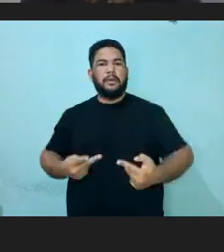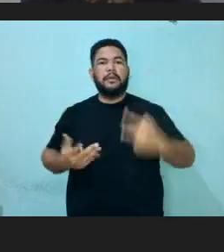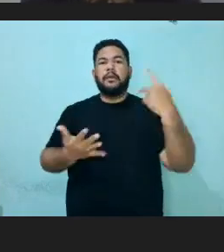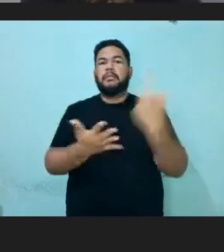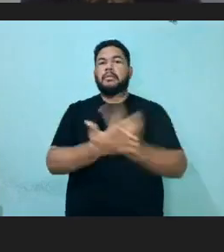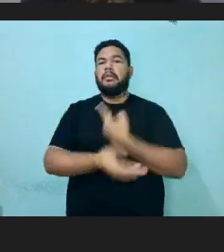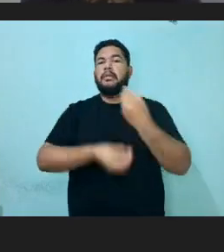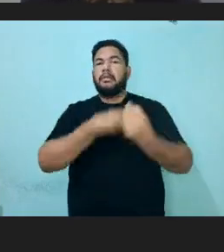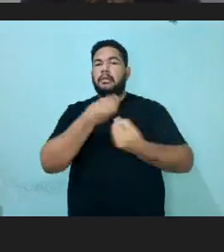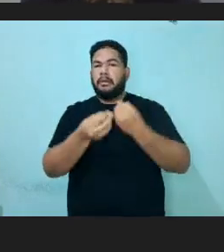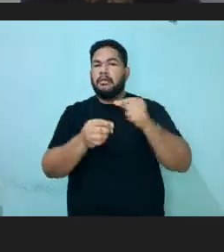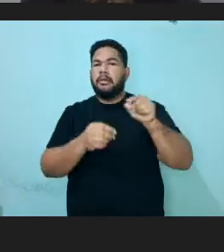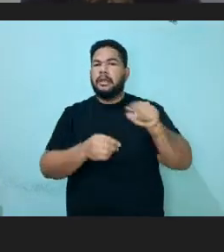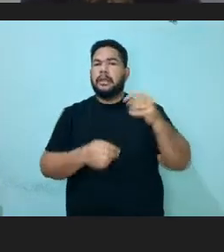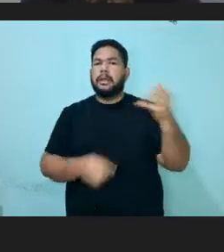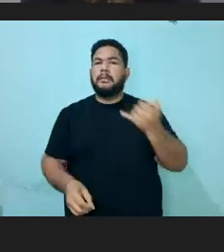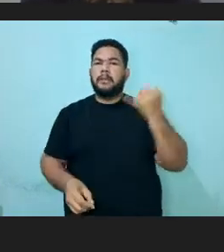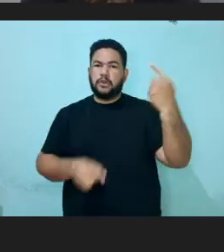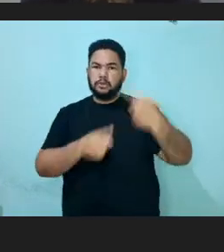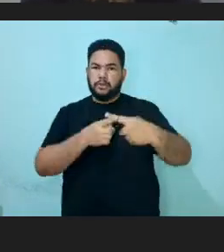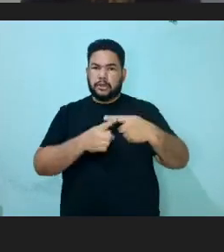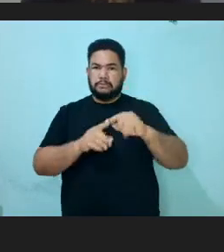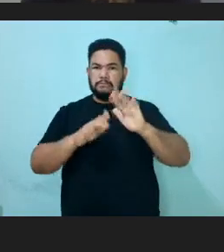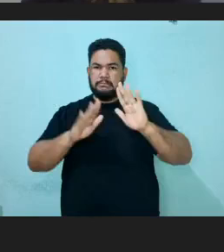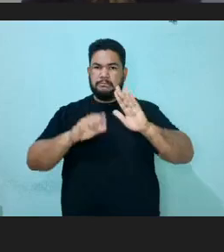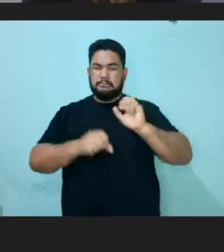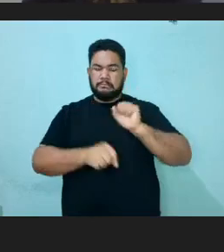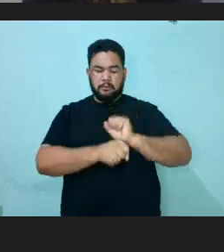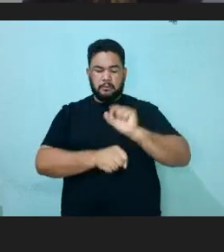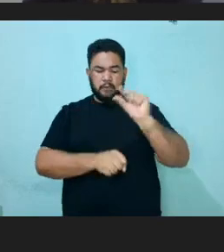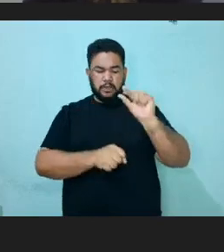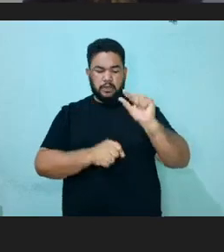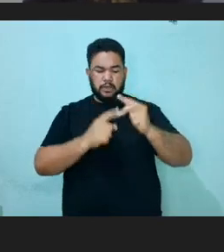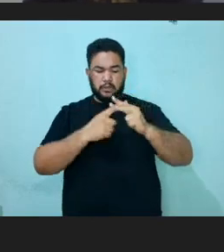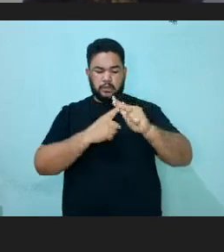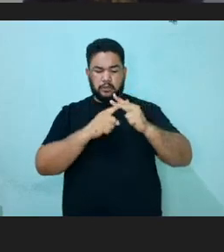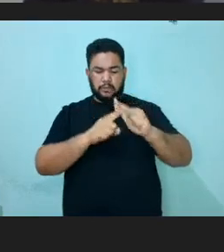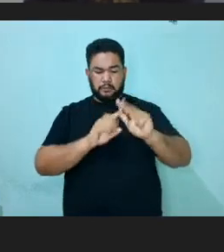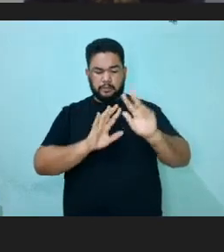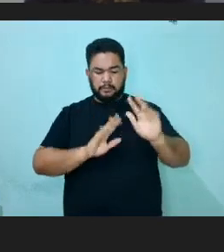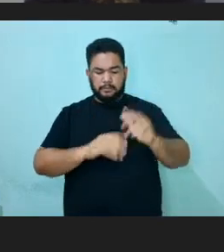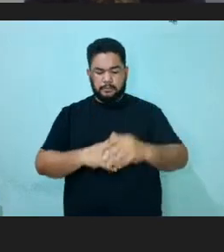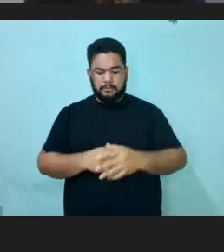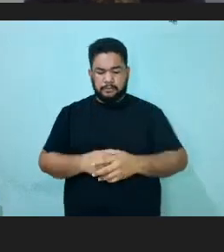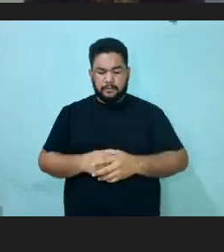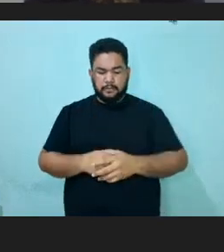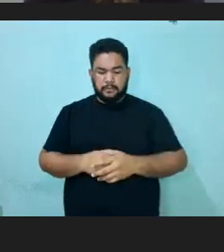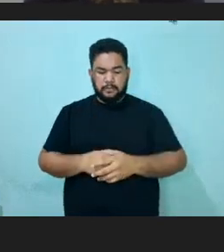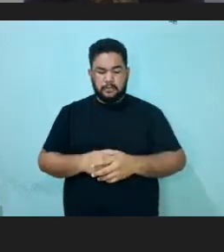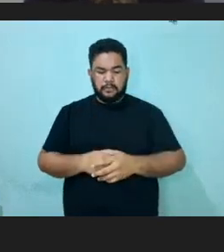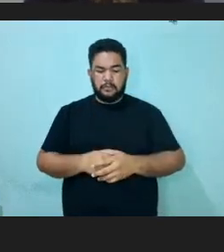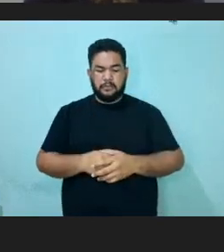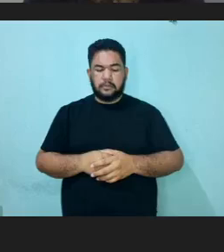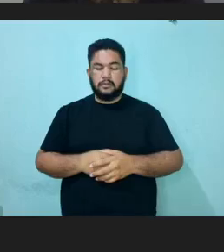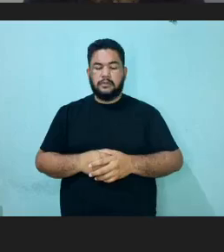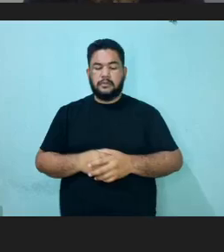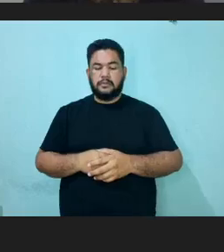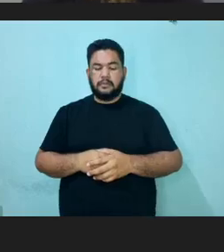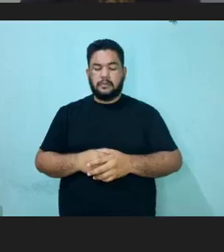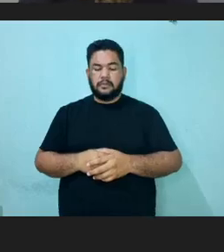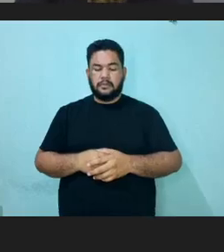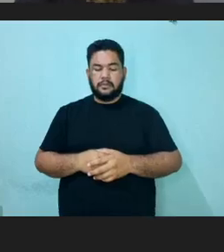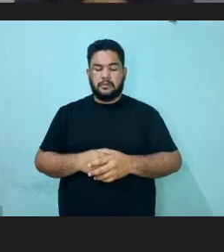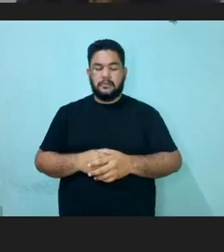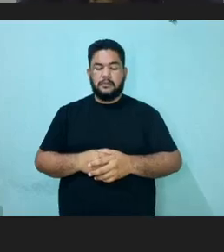importante? Deixa eu voltar aqui. Por que que ele é importante? Porque, voltou para o objetivo da aula,